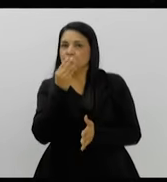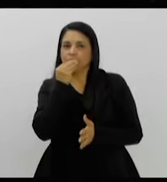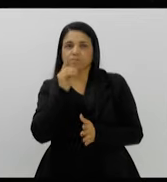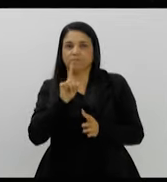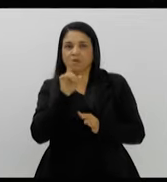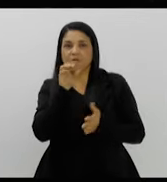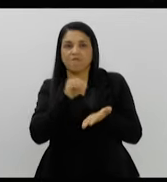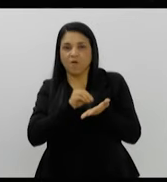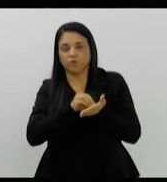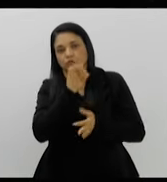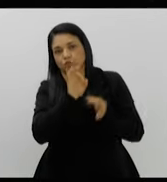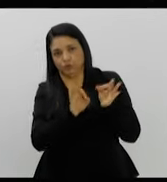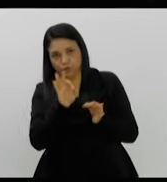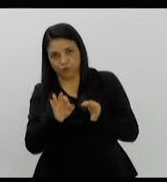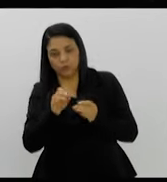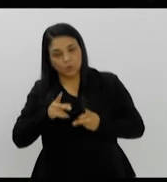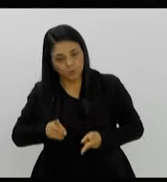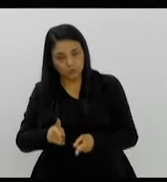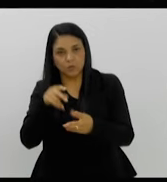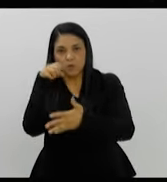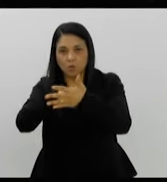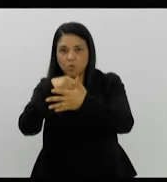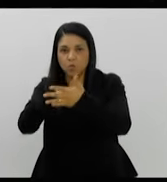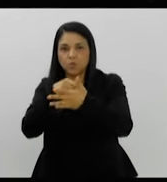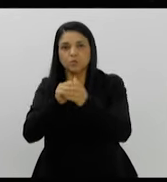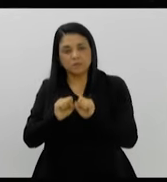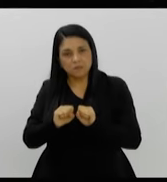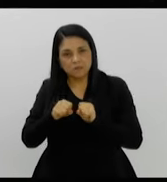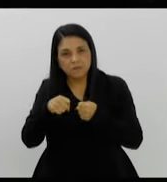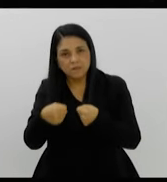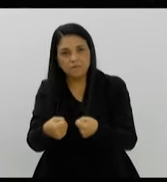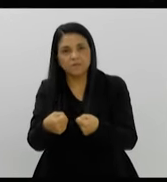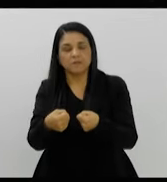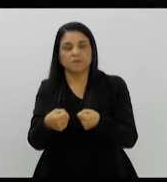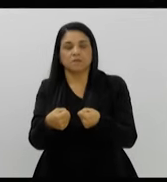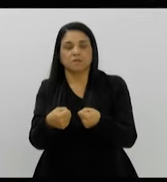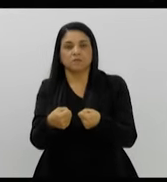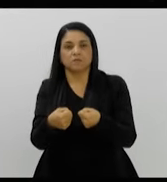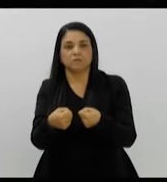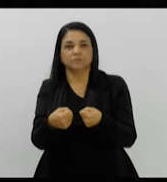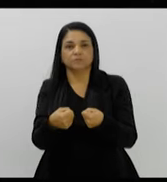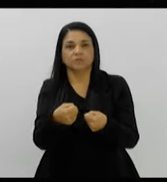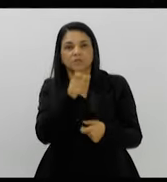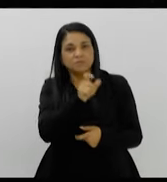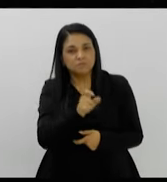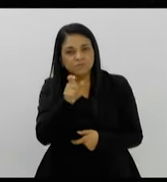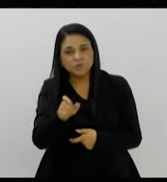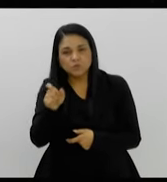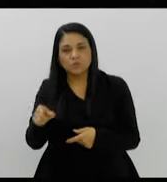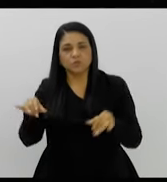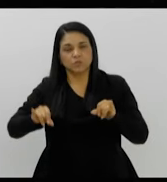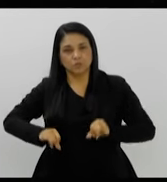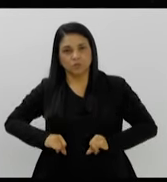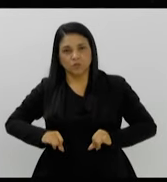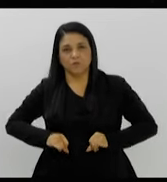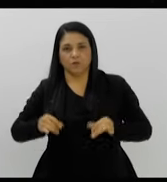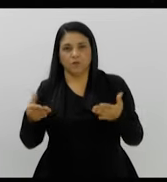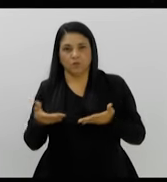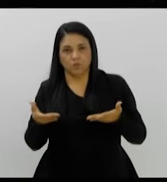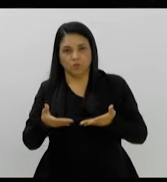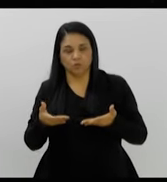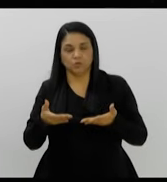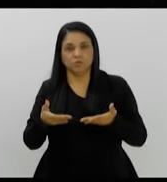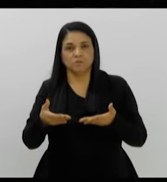injustiça continuaremos nossa luta em defesa destes que são que estão sendo massacrados hoje pelo